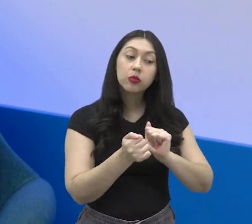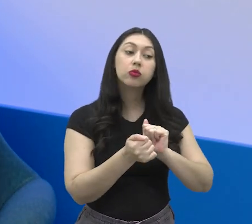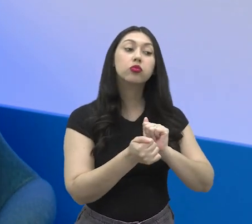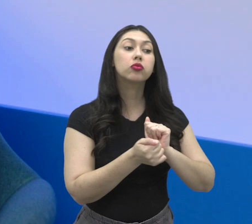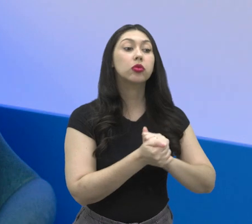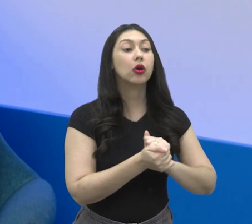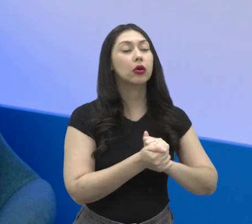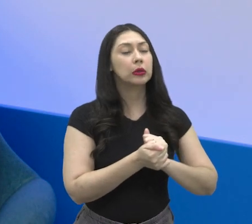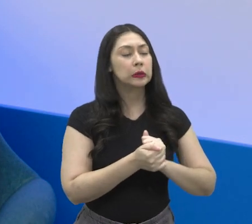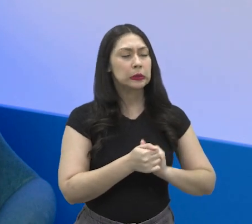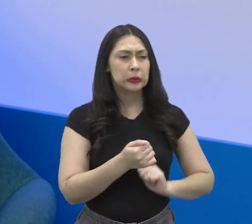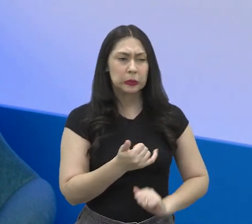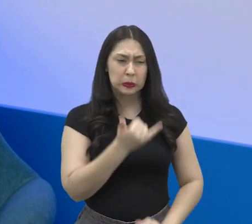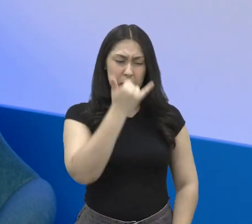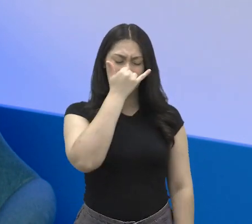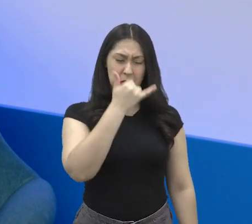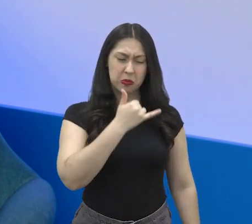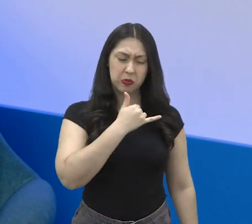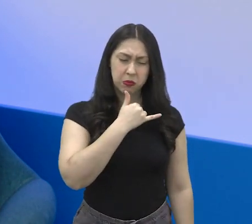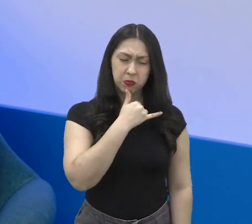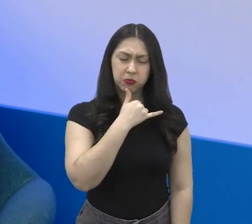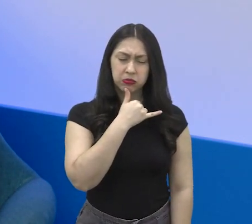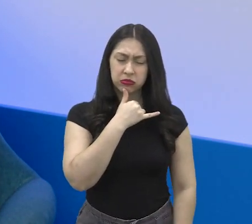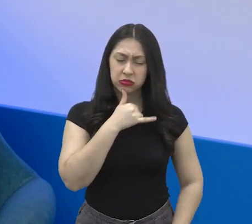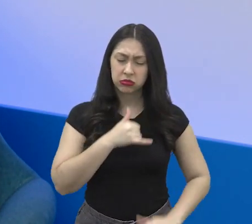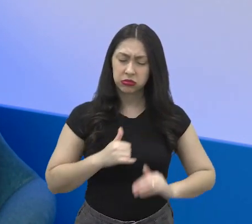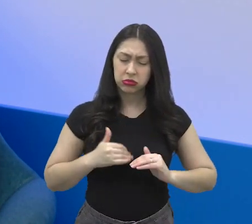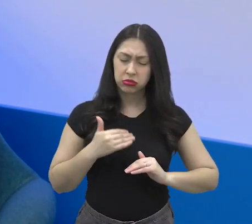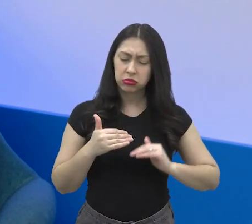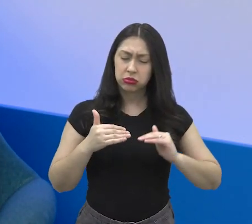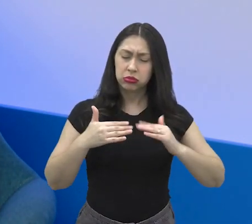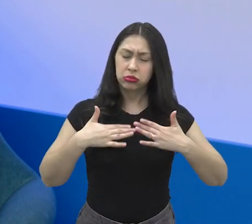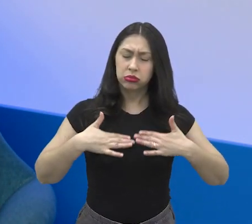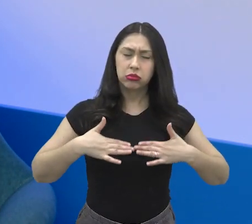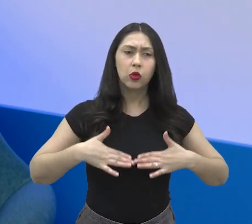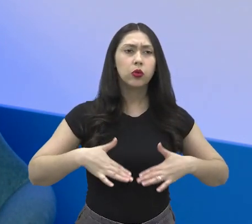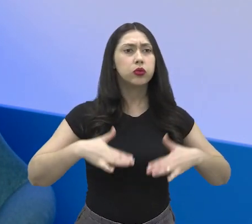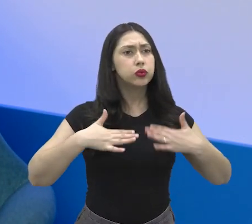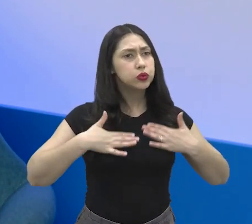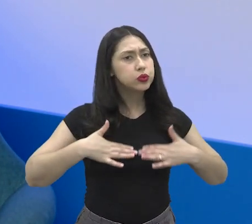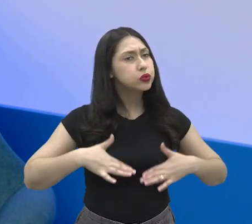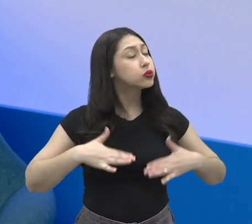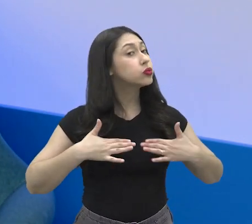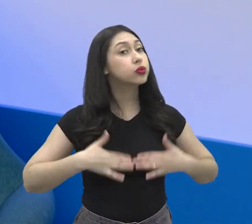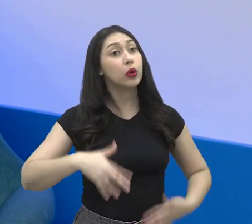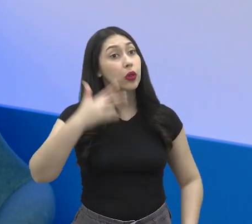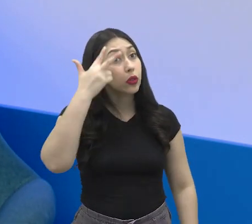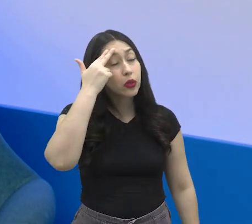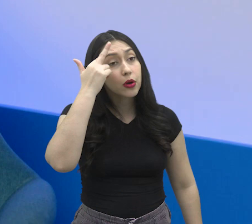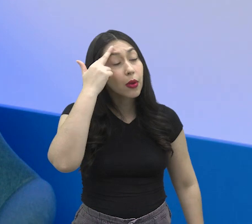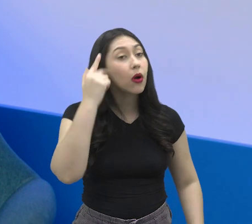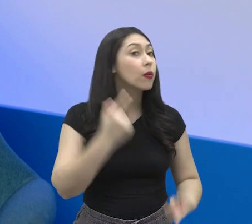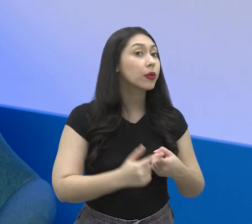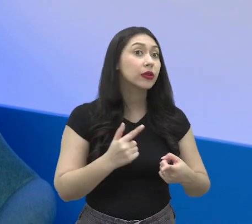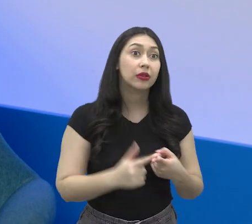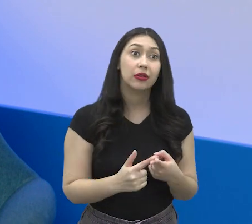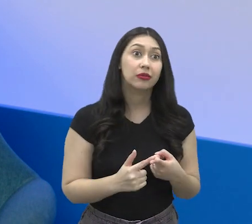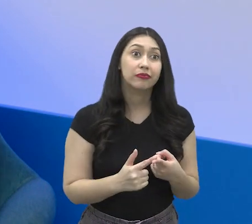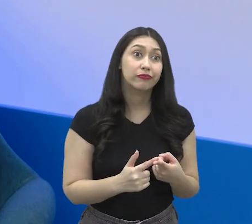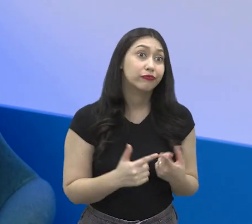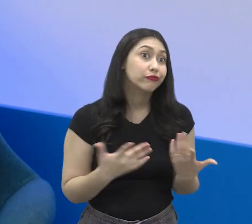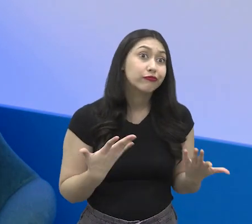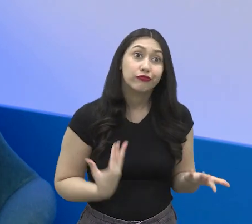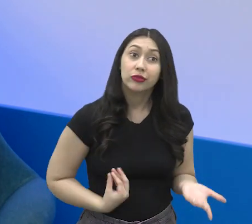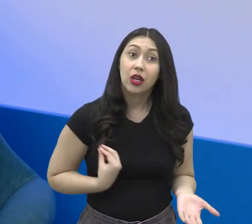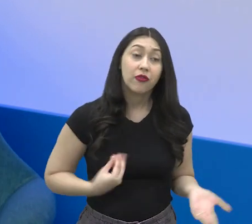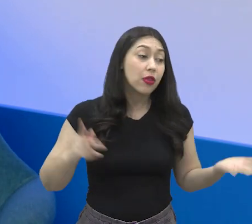vai aprendendo a ficar chateado, ficar triste, ficar frustrado, porque você vai passar isso em outros